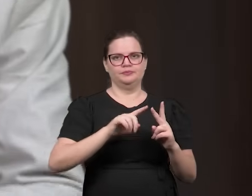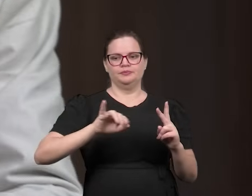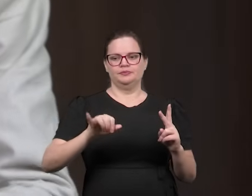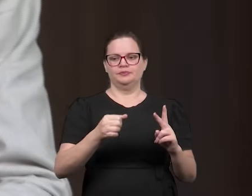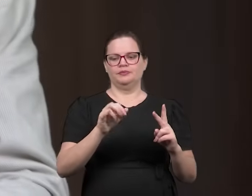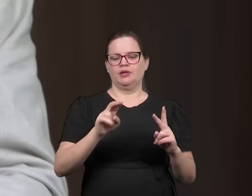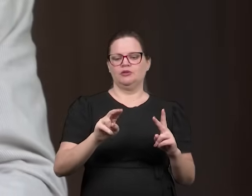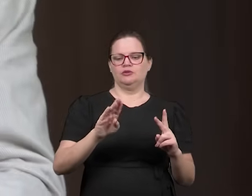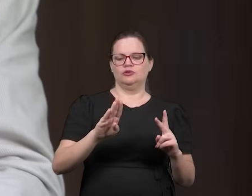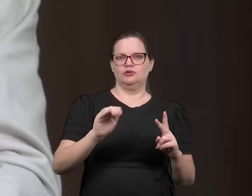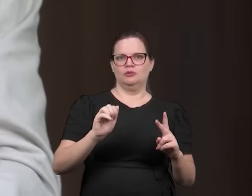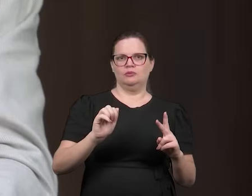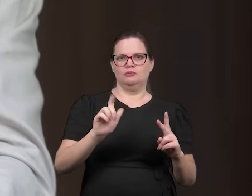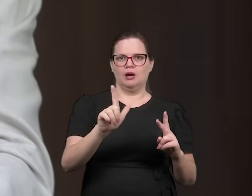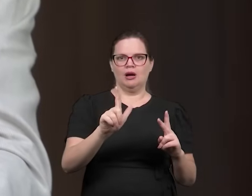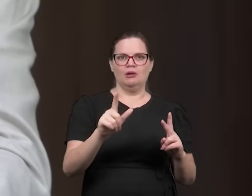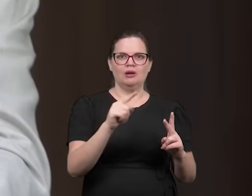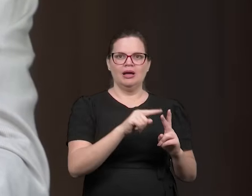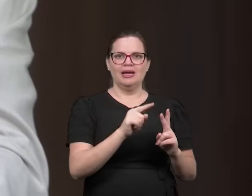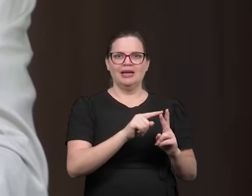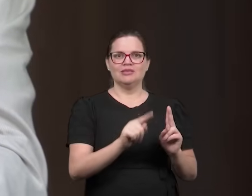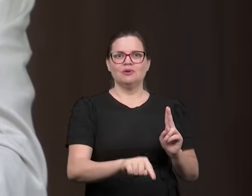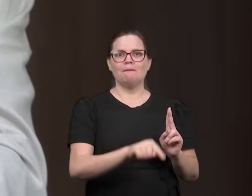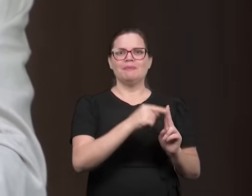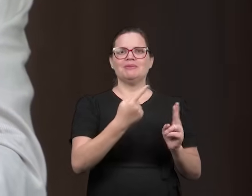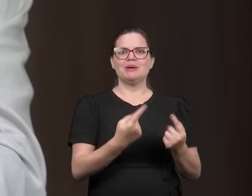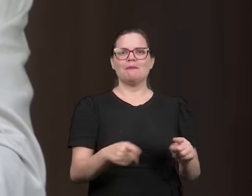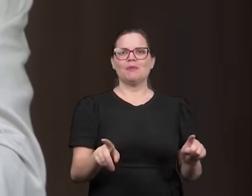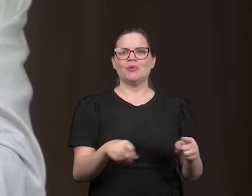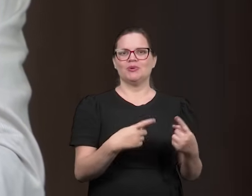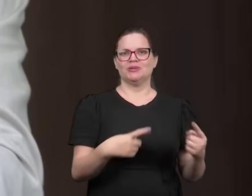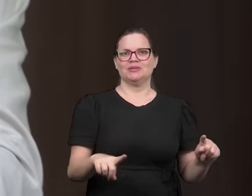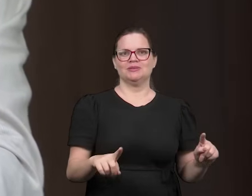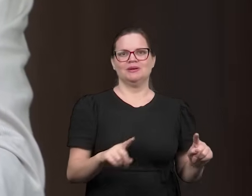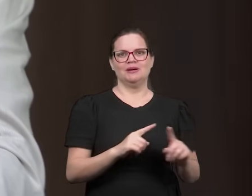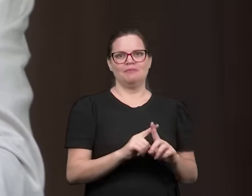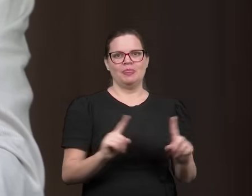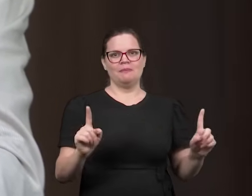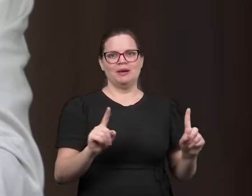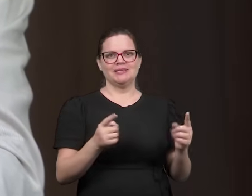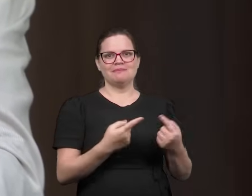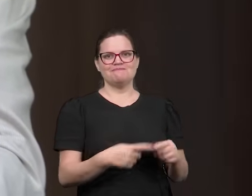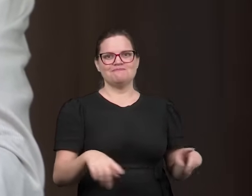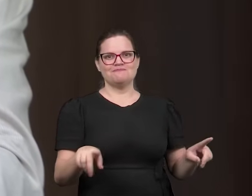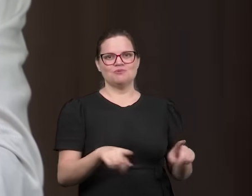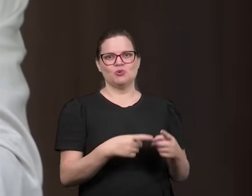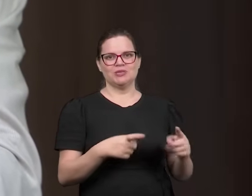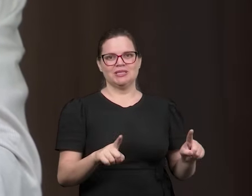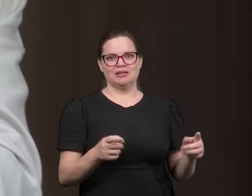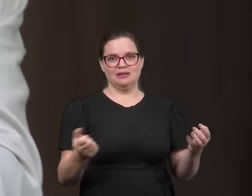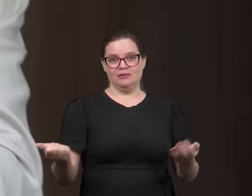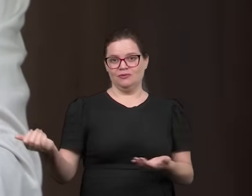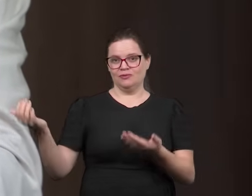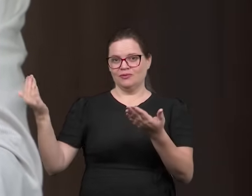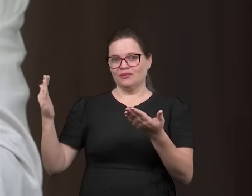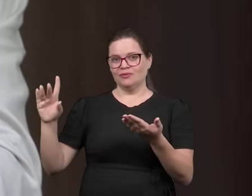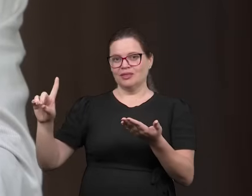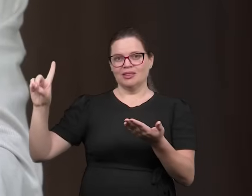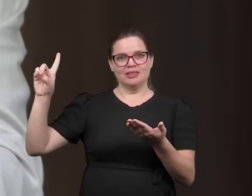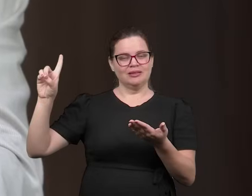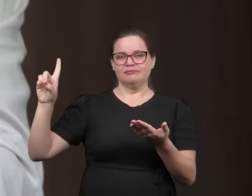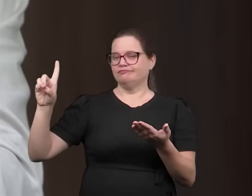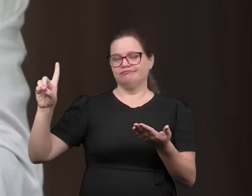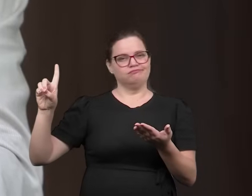Jubal. Jubal foi o primeiro músico da história, mas aqui é o primeiro registro da música não sendo